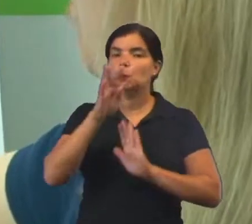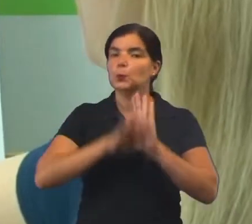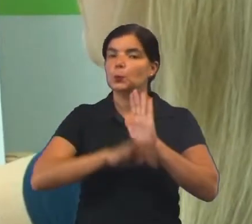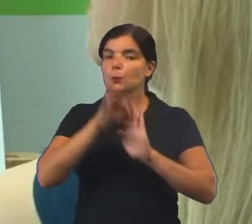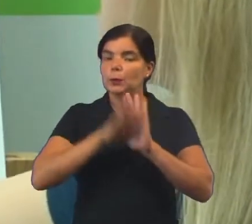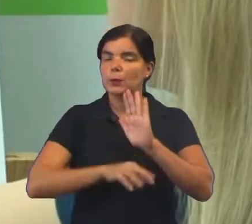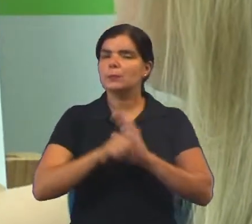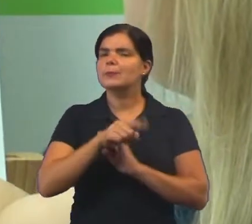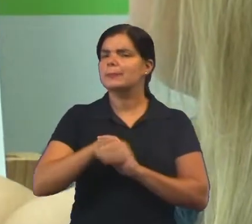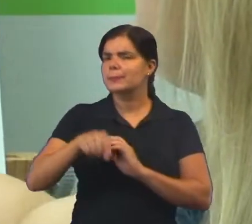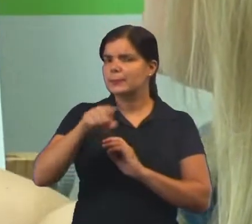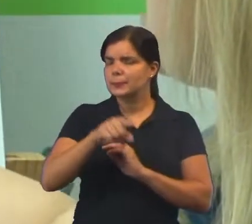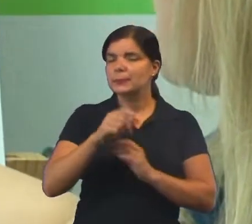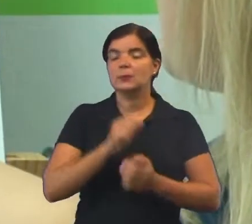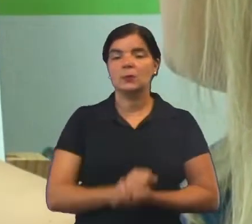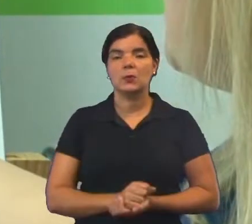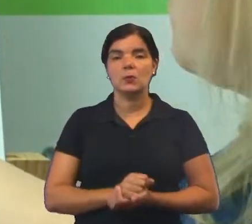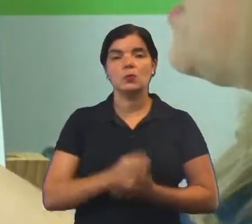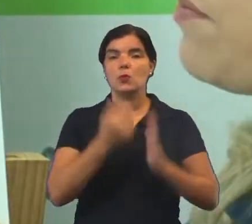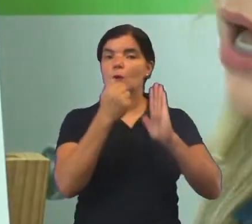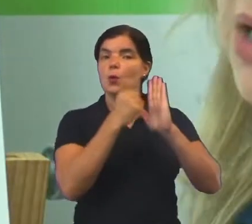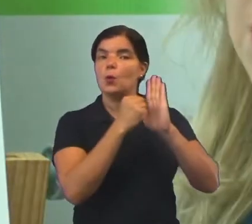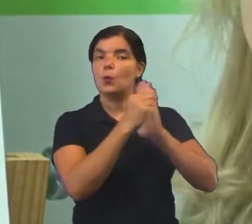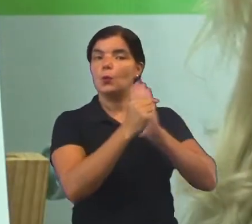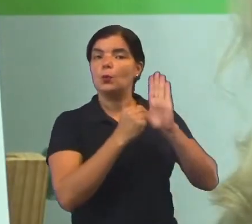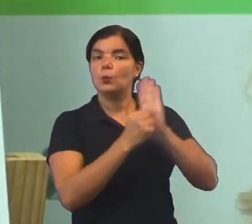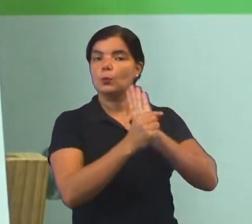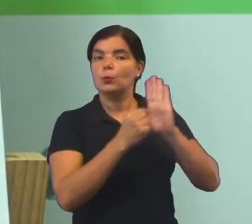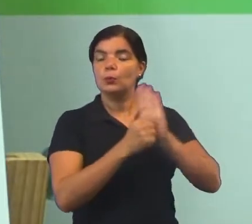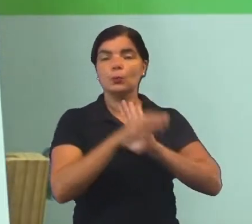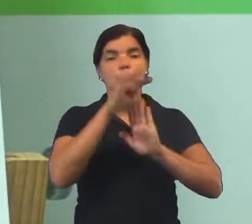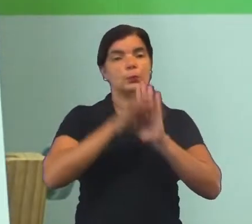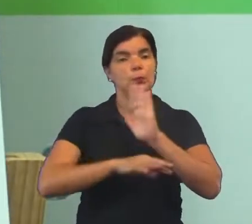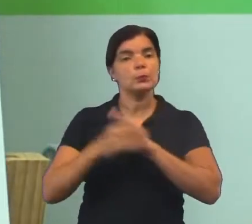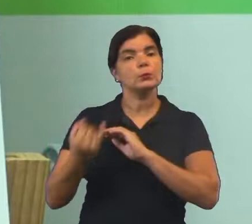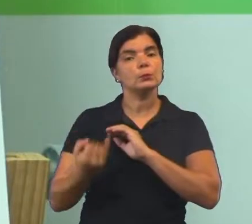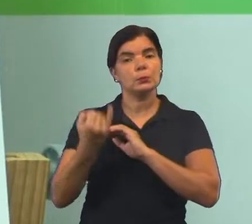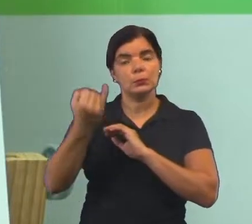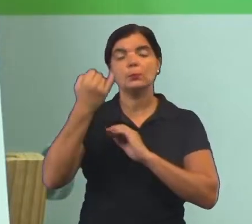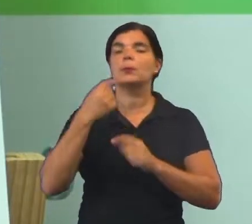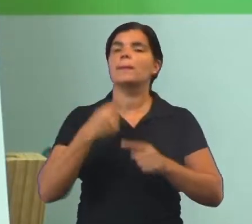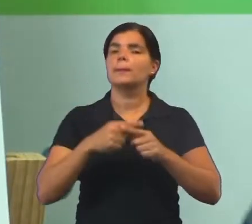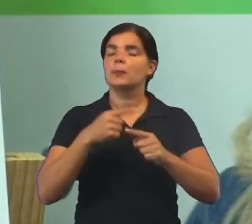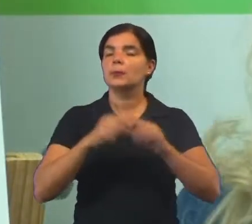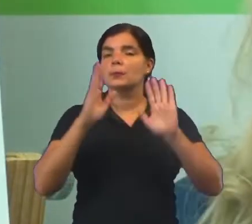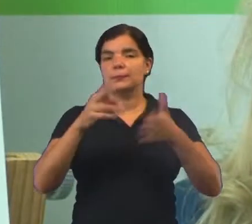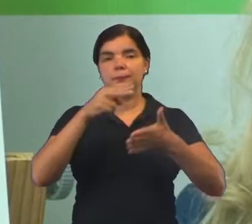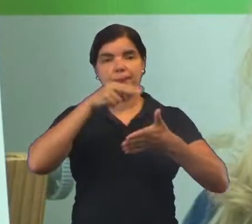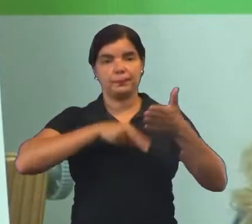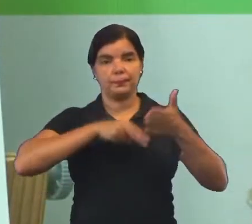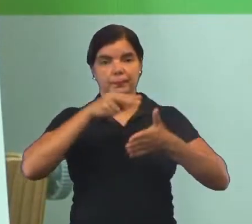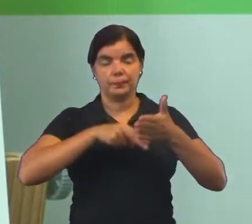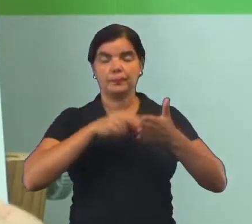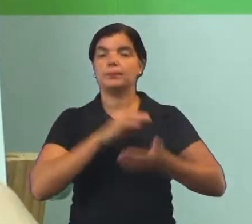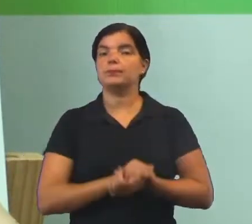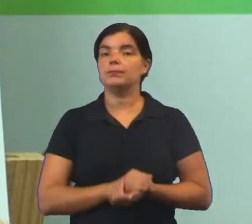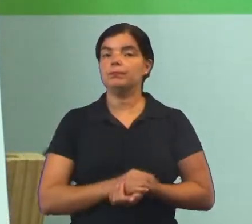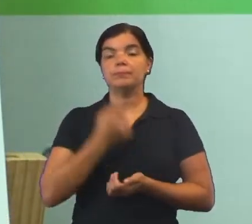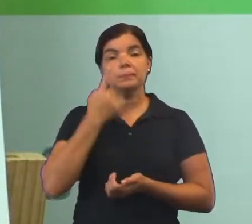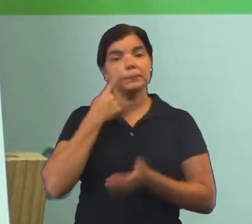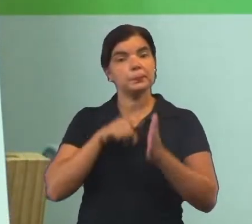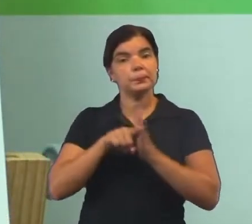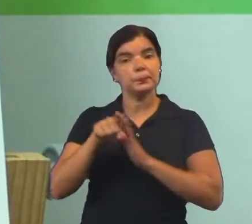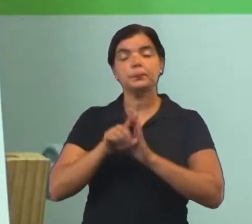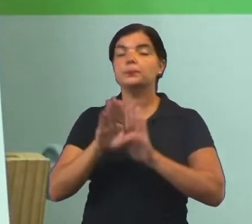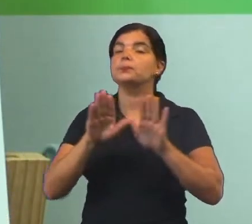texto, você ir destacando as partes principais. Porque nós já lemos, né, a questão, nós já